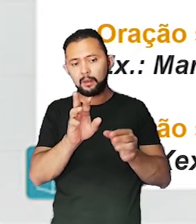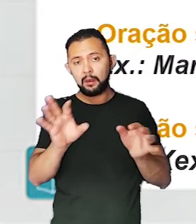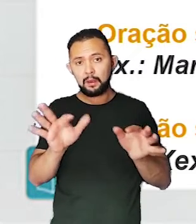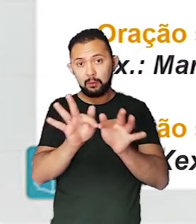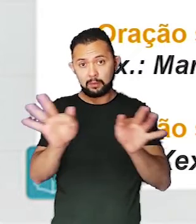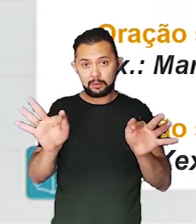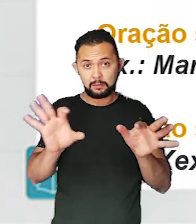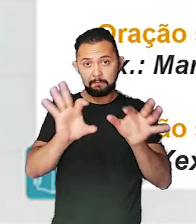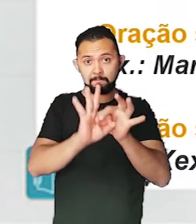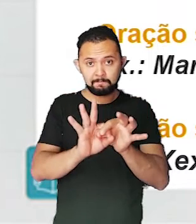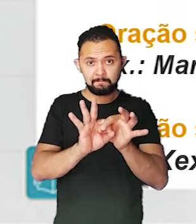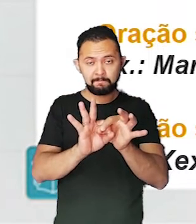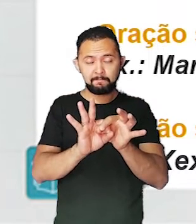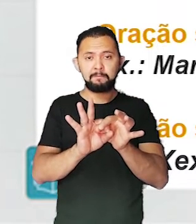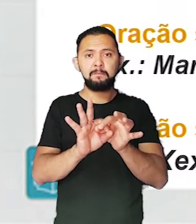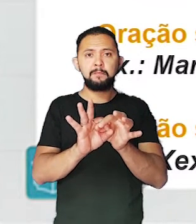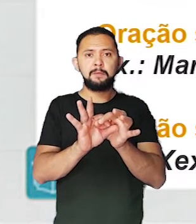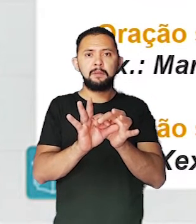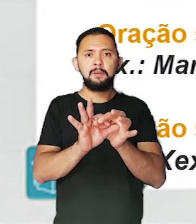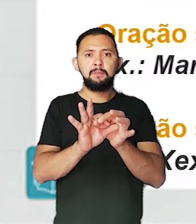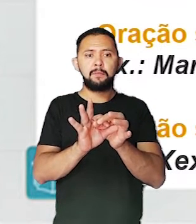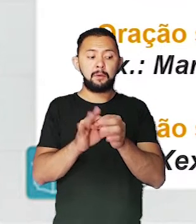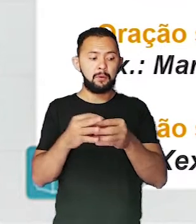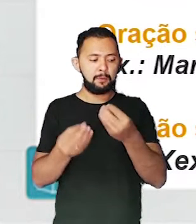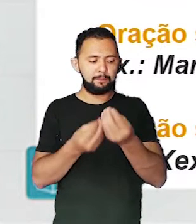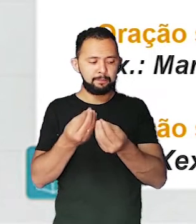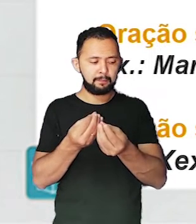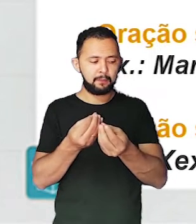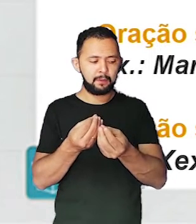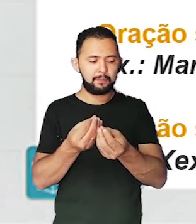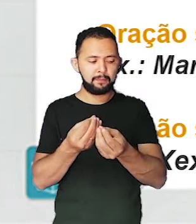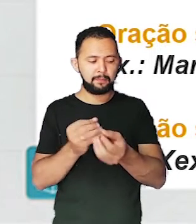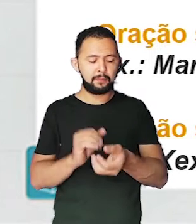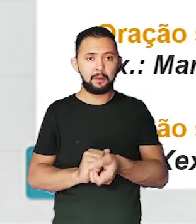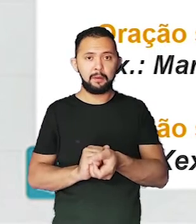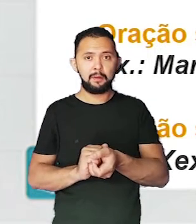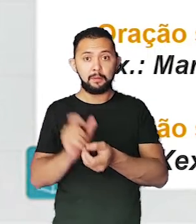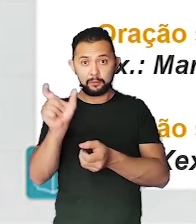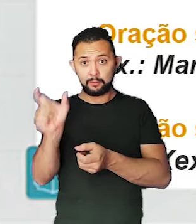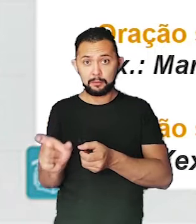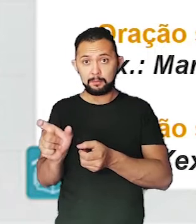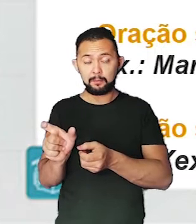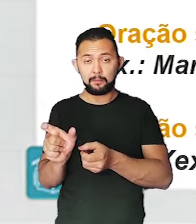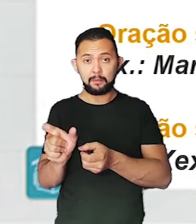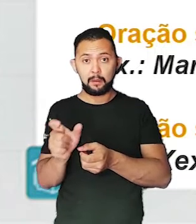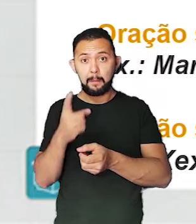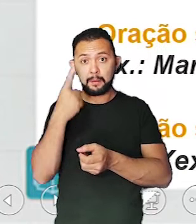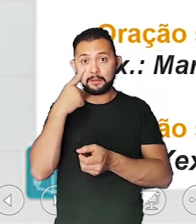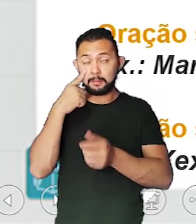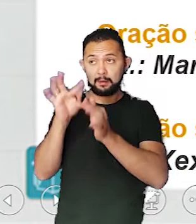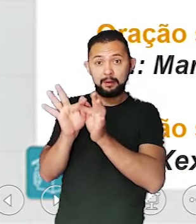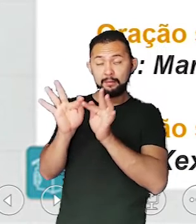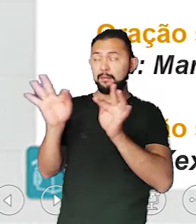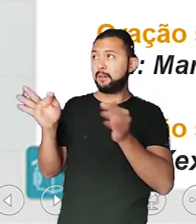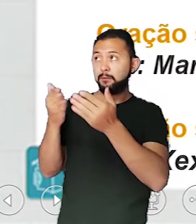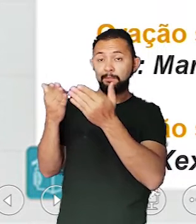lá na questão que é uma oração subordinada subjetiva. Vamos ler primeiro ela. É fundamental que você compareça na reunião.